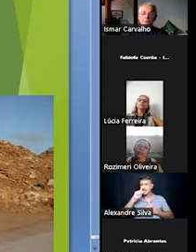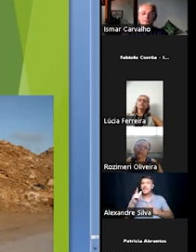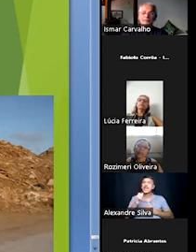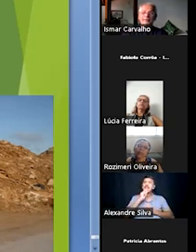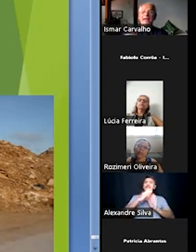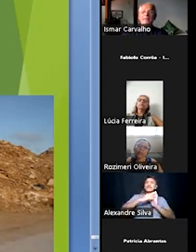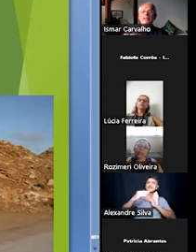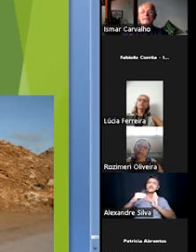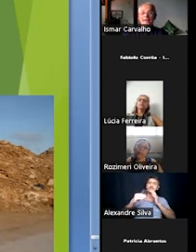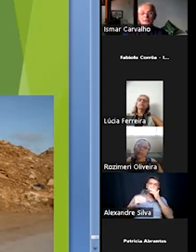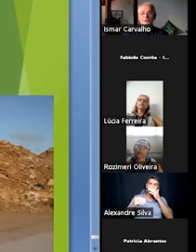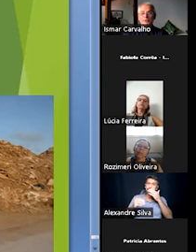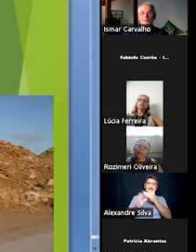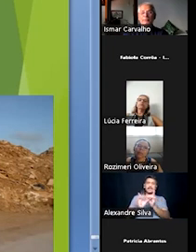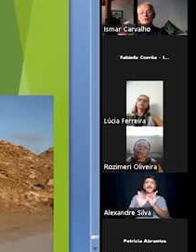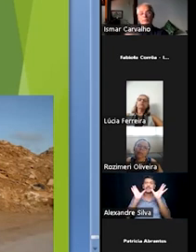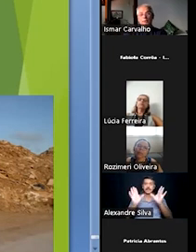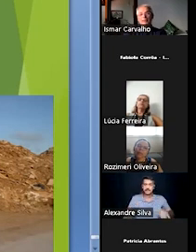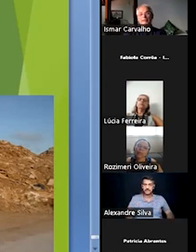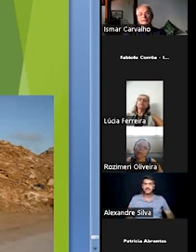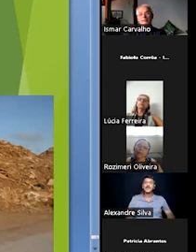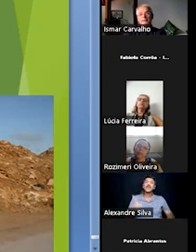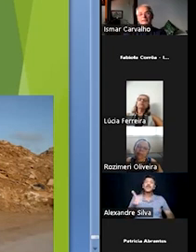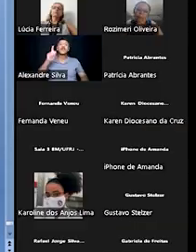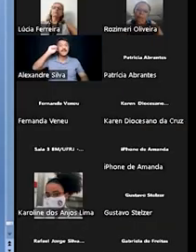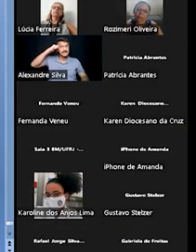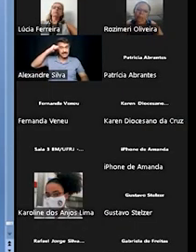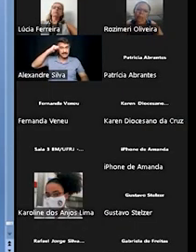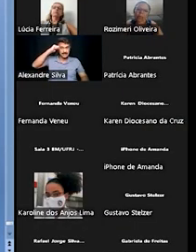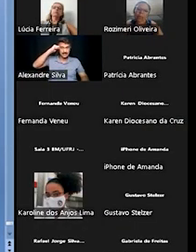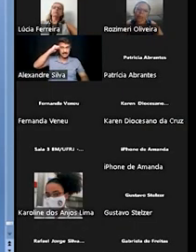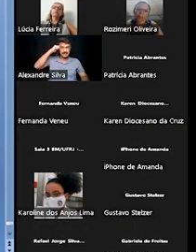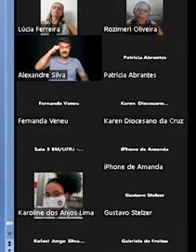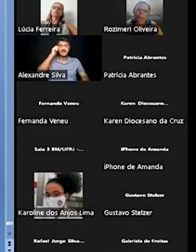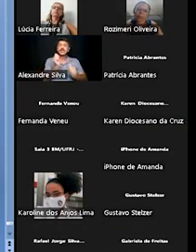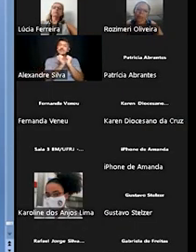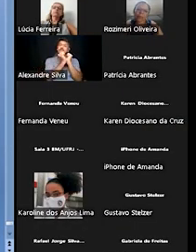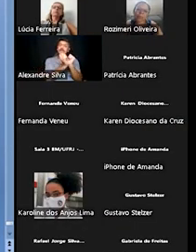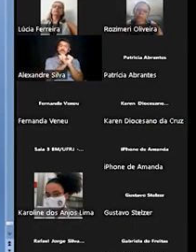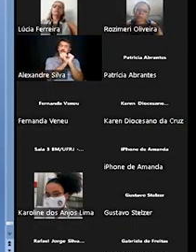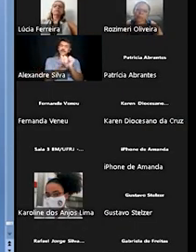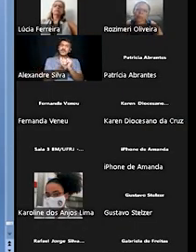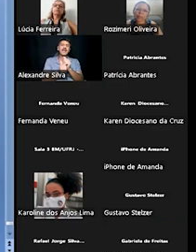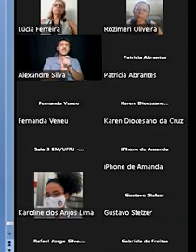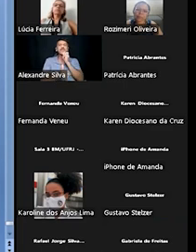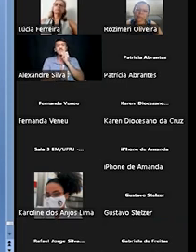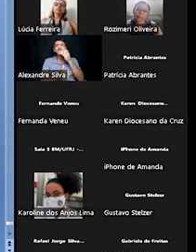exemplo da liberdade. Mas como ela é uma negra, escravizada, ela não é o